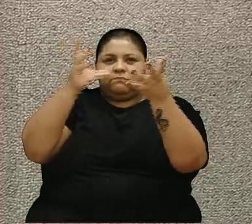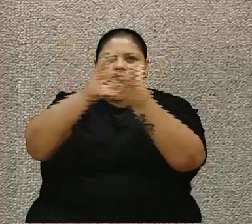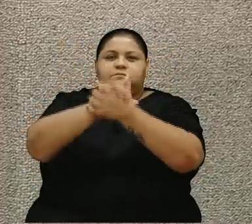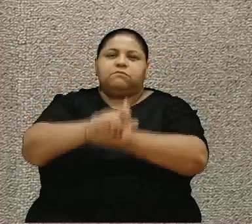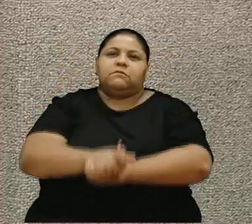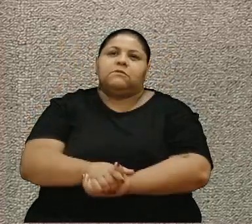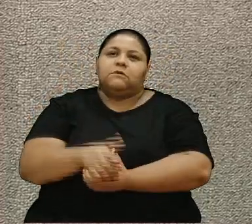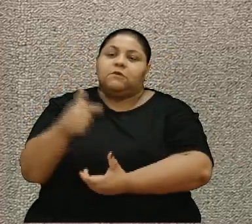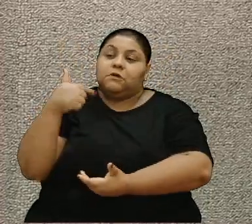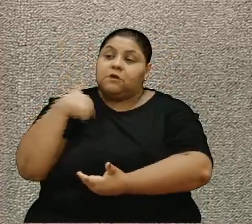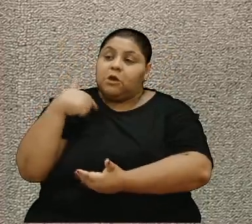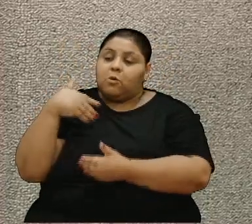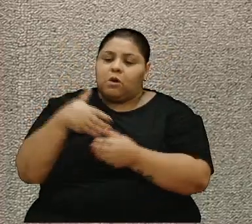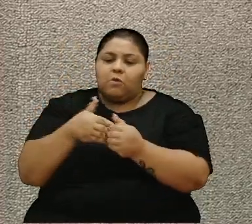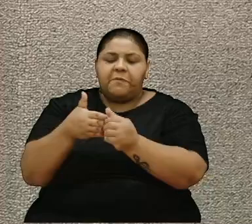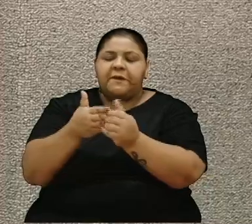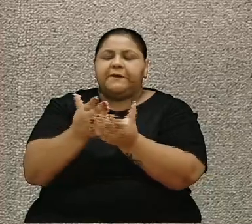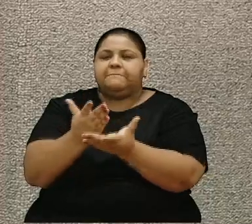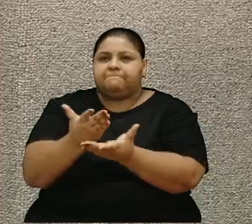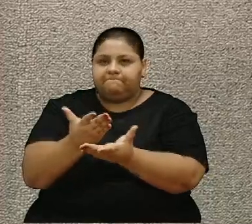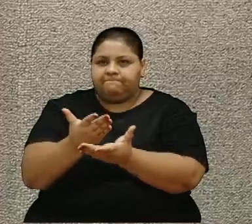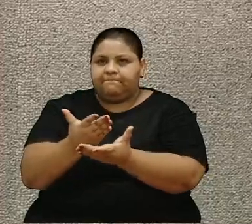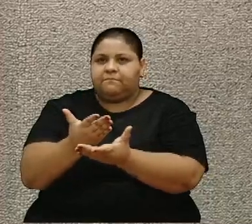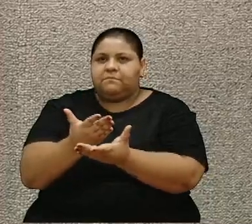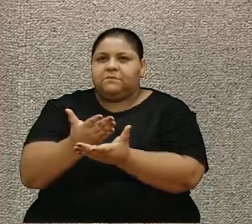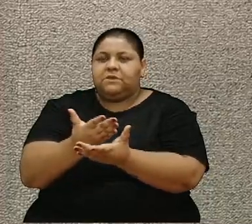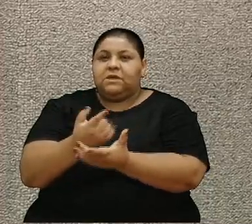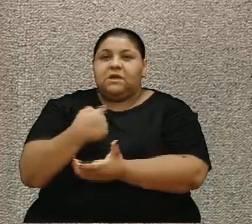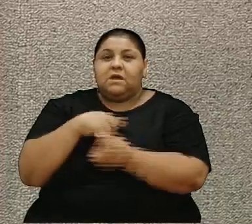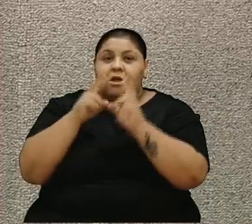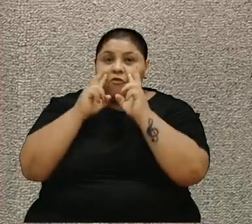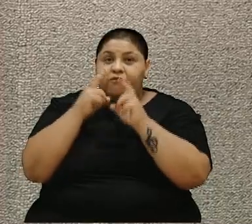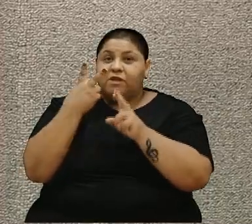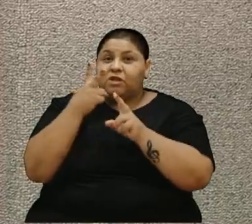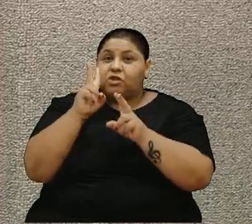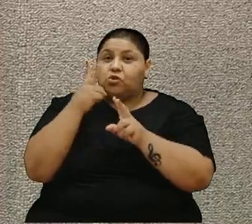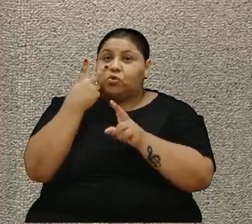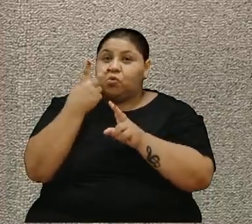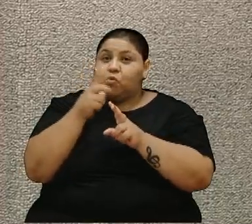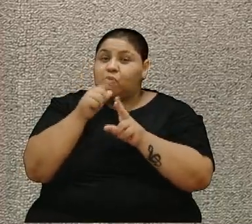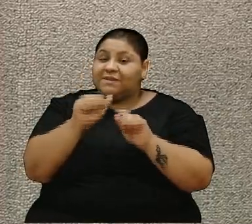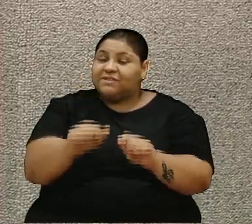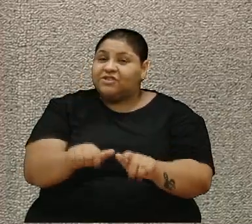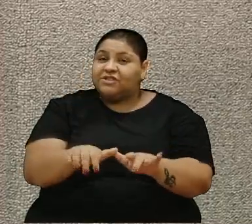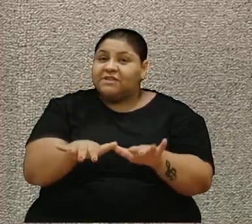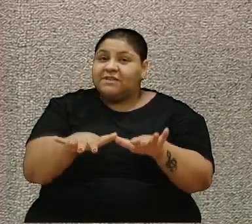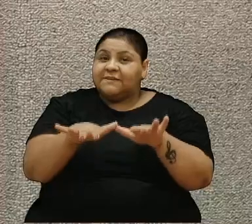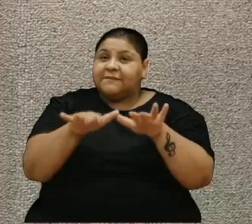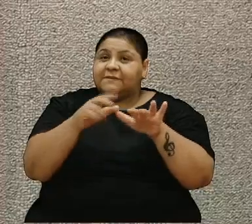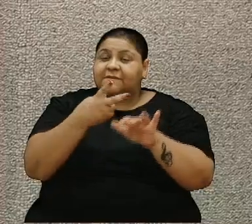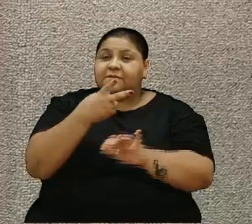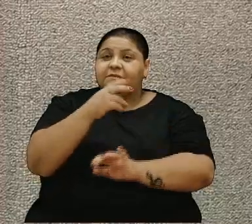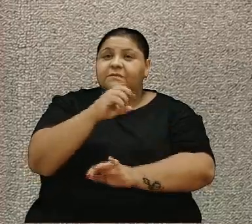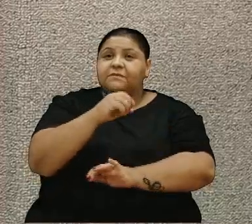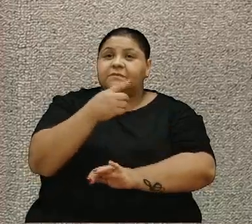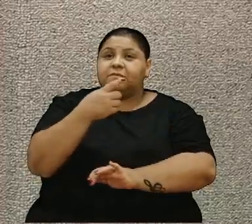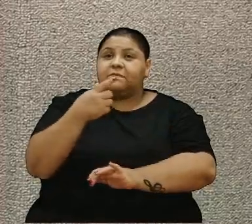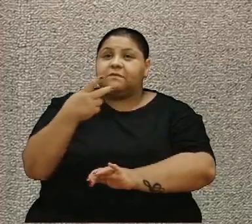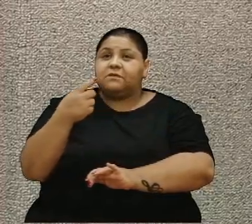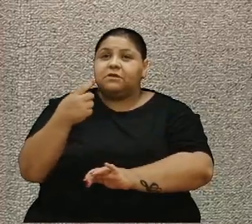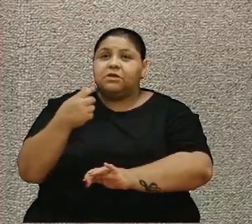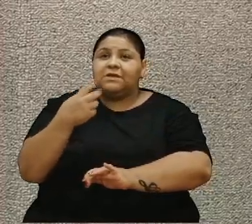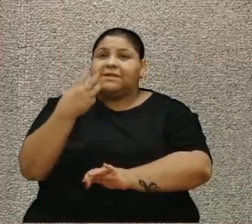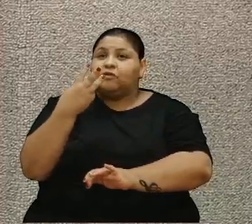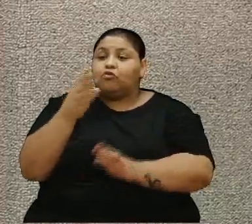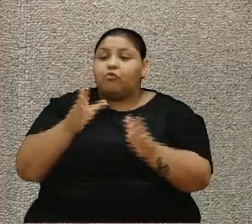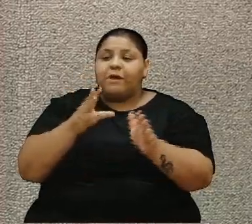eu acompanhei isso, né? Eu peguei 2 enchentes, concluindo, presidente, peguei 2 enchentes em 2012 em questão de 30